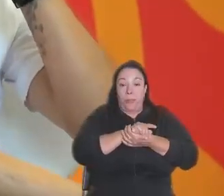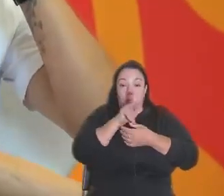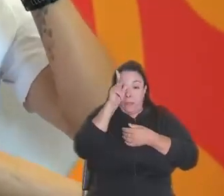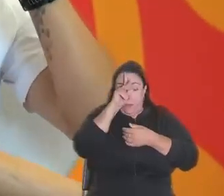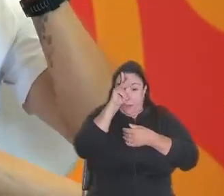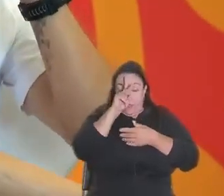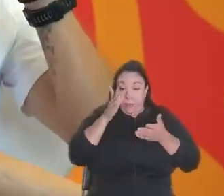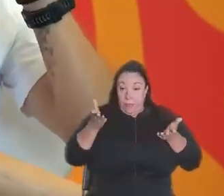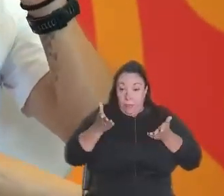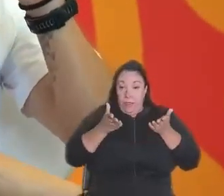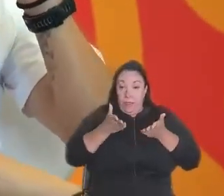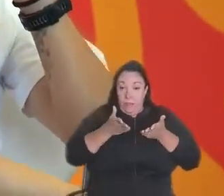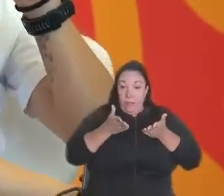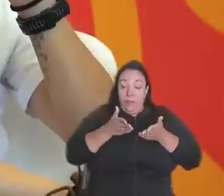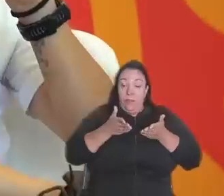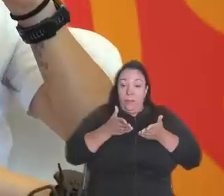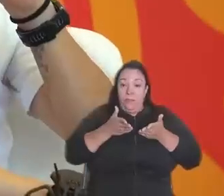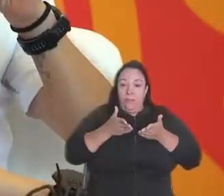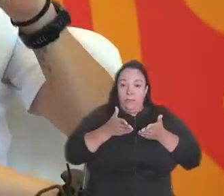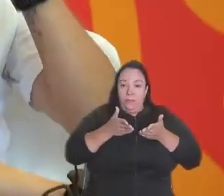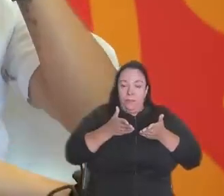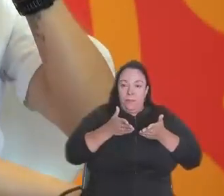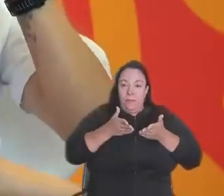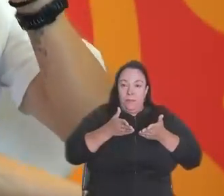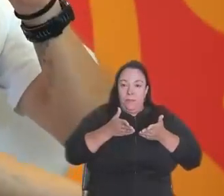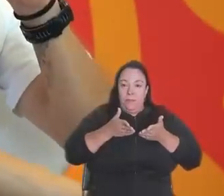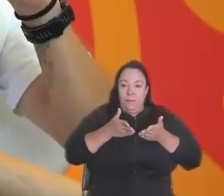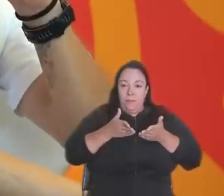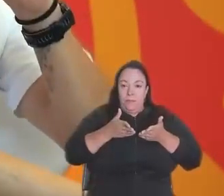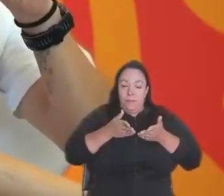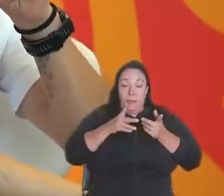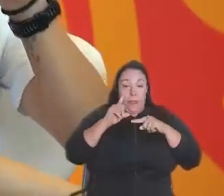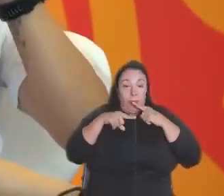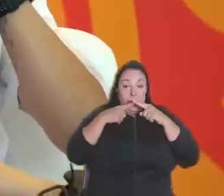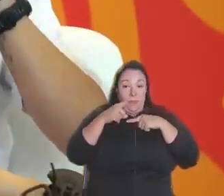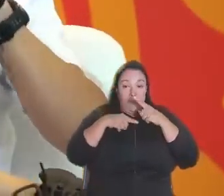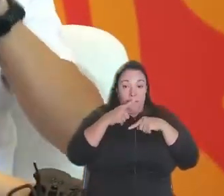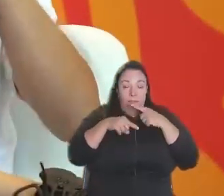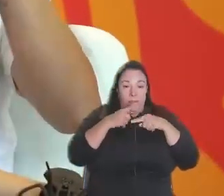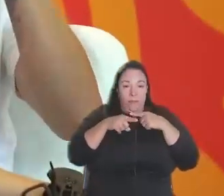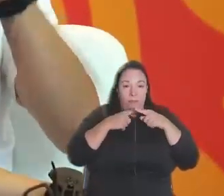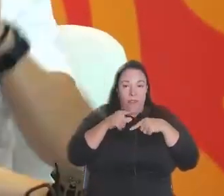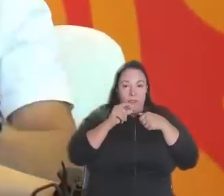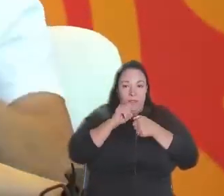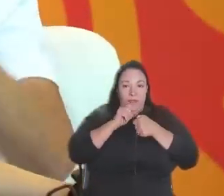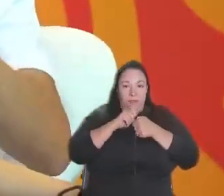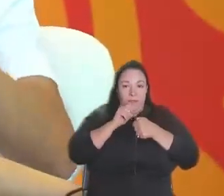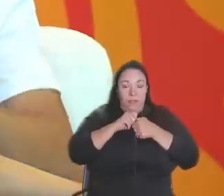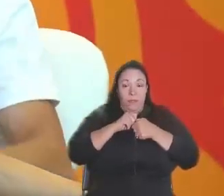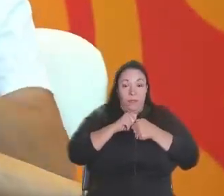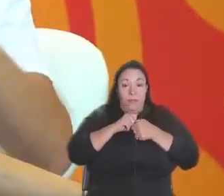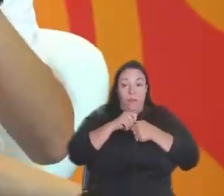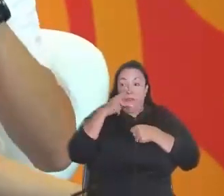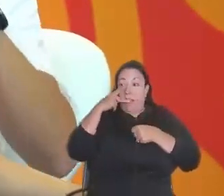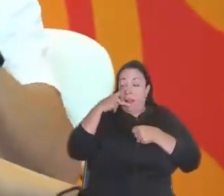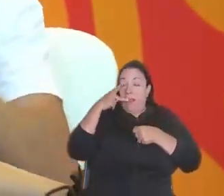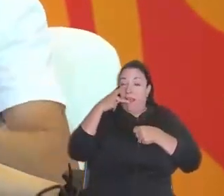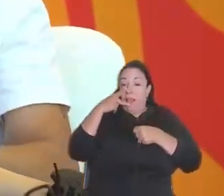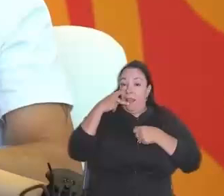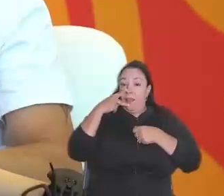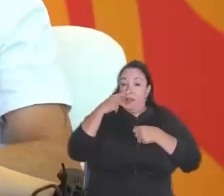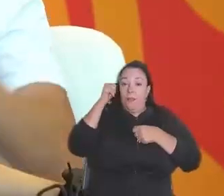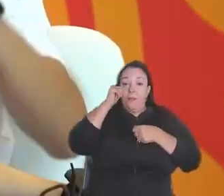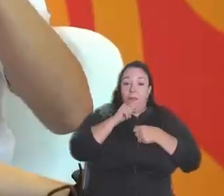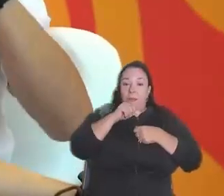agora qual exatamente a ilustração, mas depois de uma ilustração que eu fiz, eu ainda falei com a minha esposa, eu falei, olha, quando eu conhecer